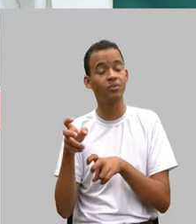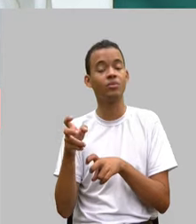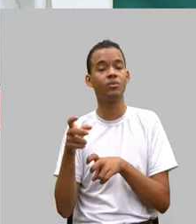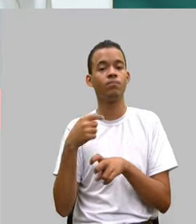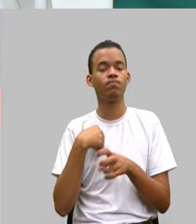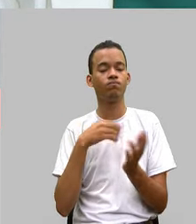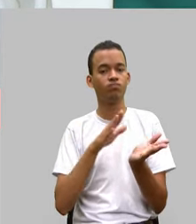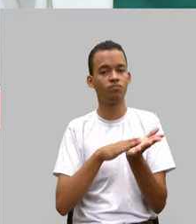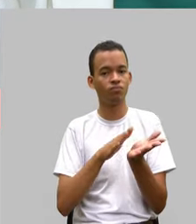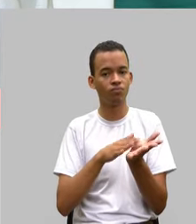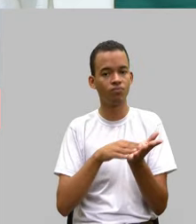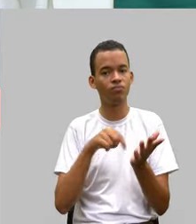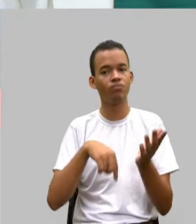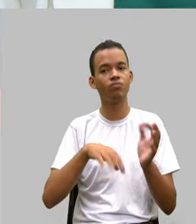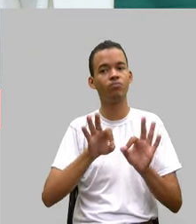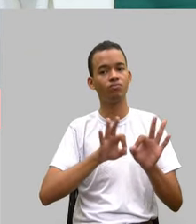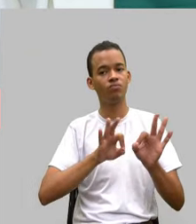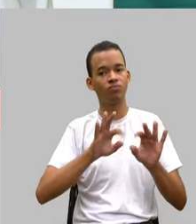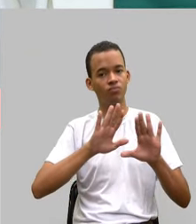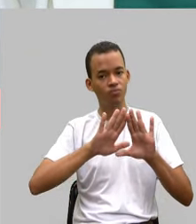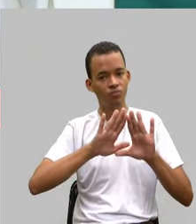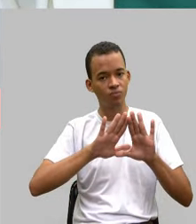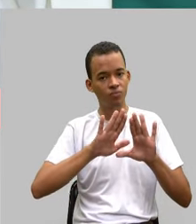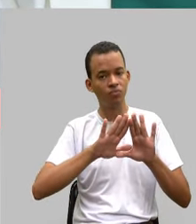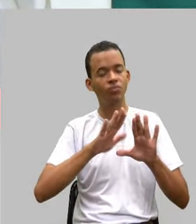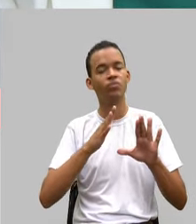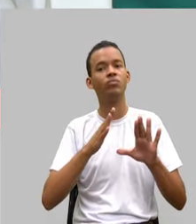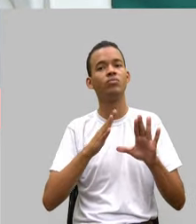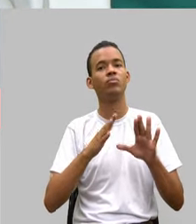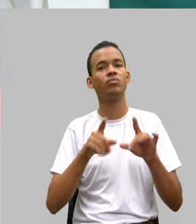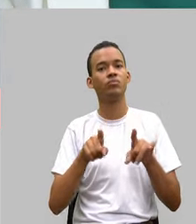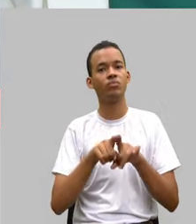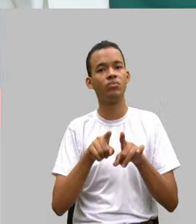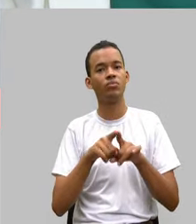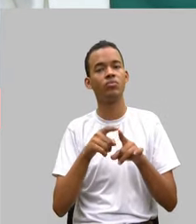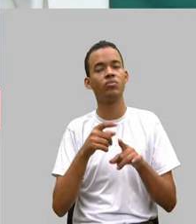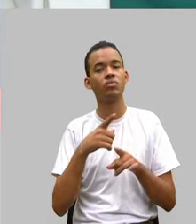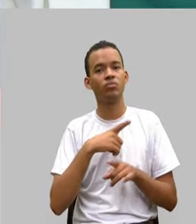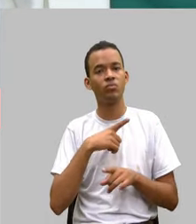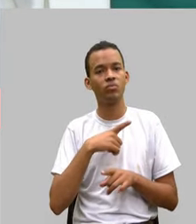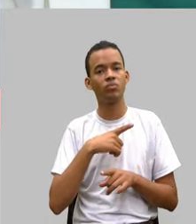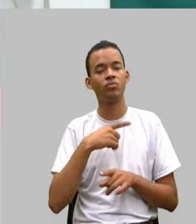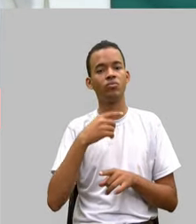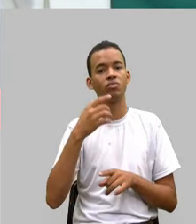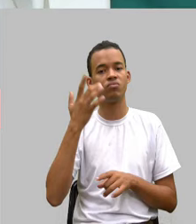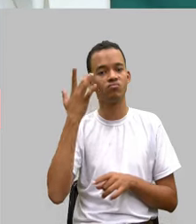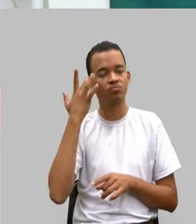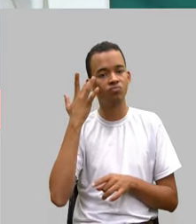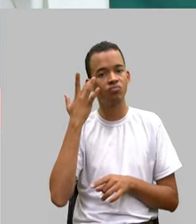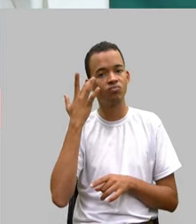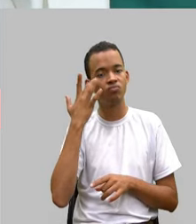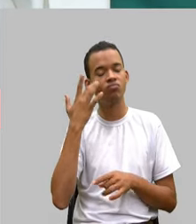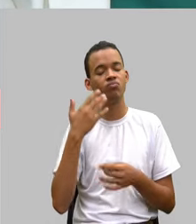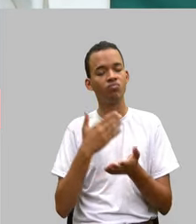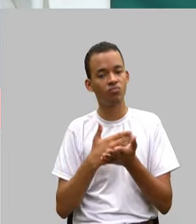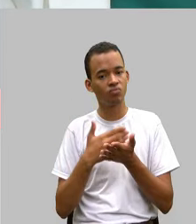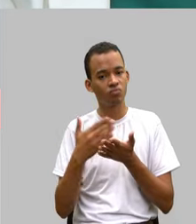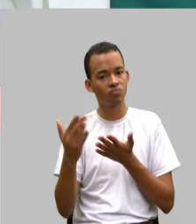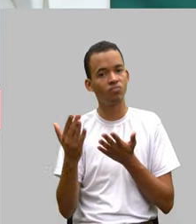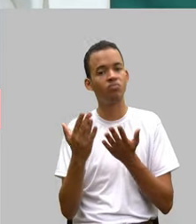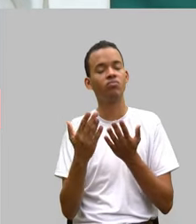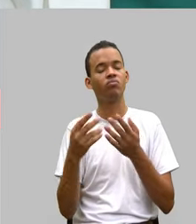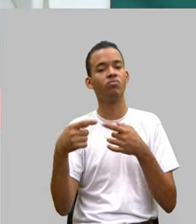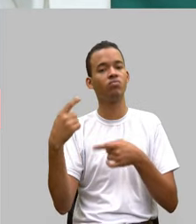Legislativa né Por ter tido né a o bom senso de abrir esse debate certamente vai ser um debate muito